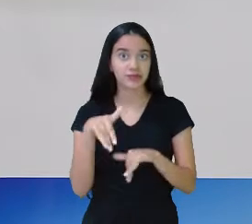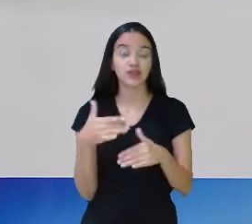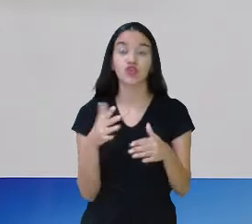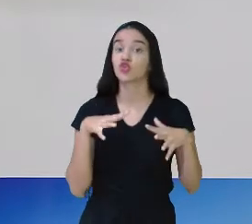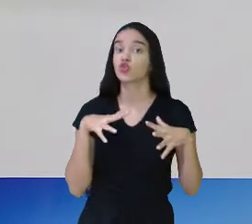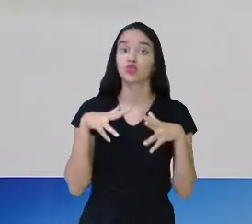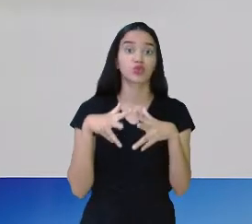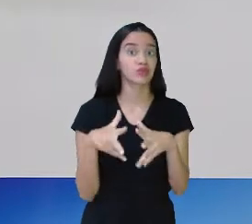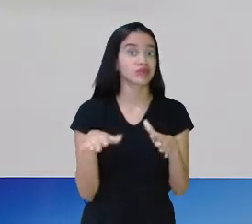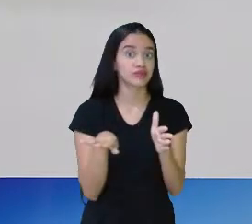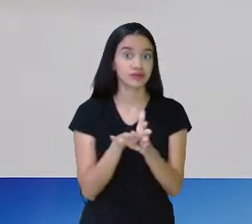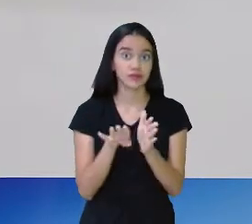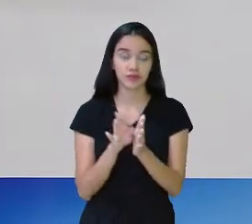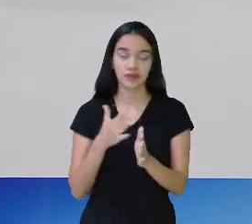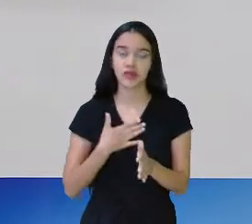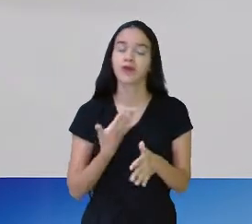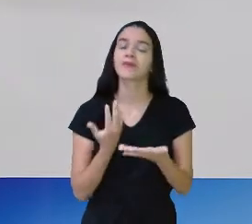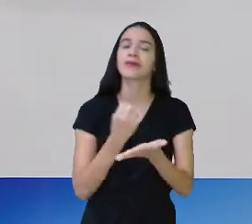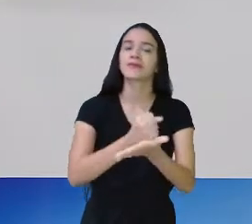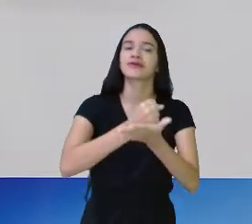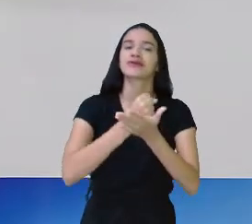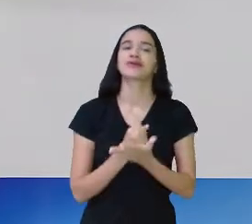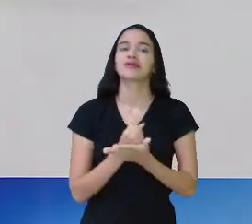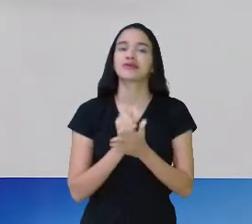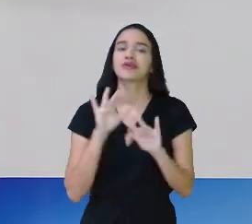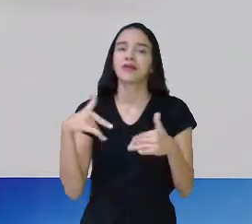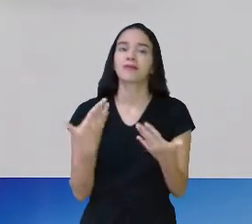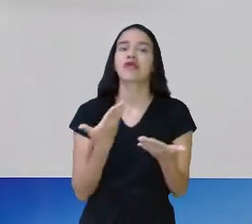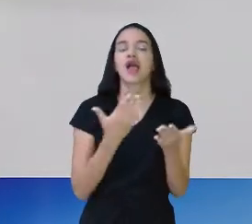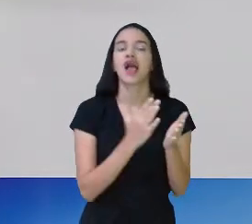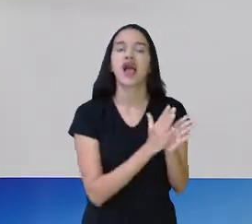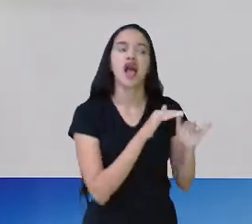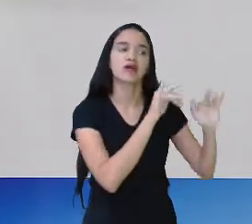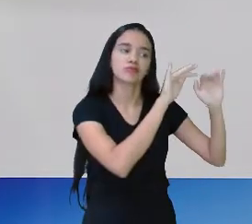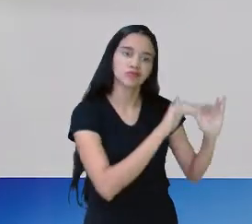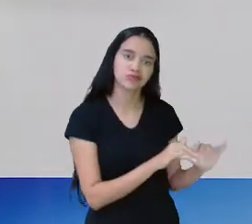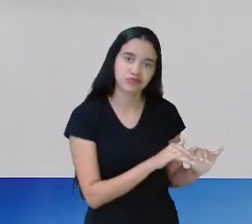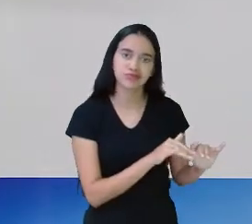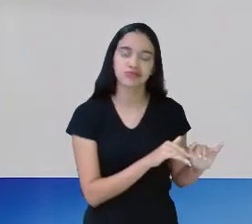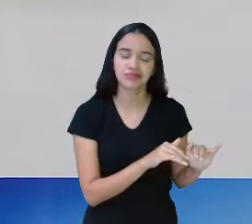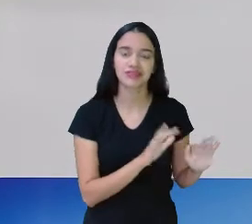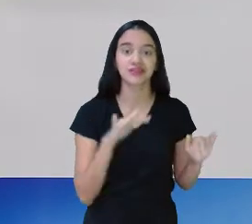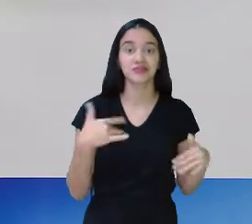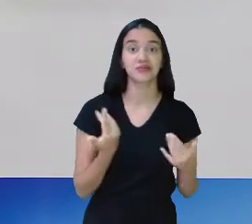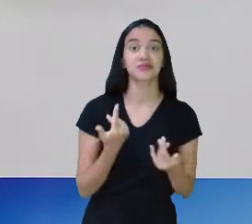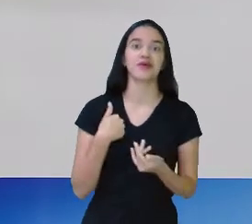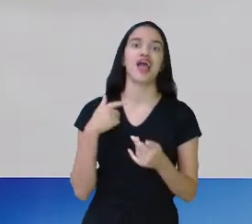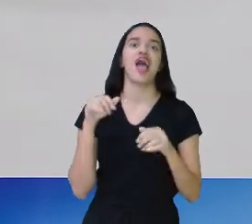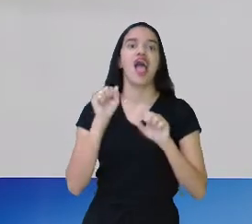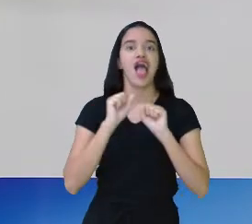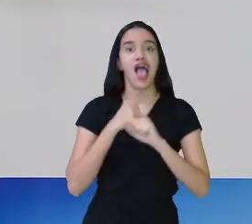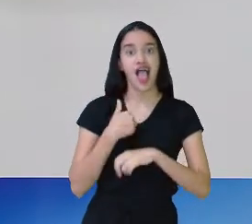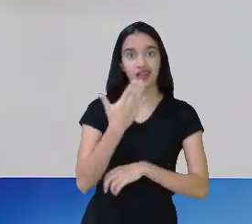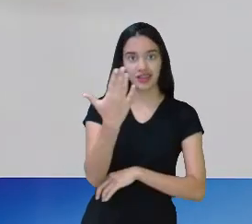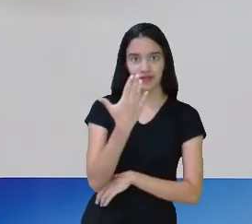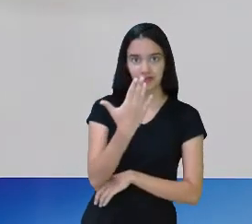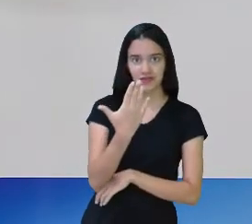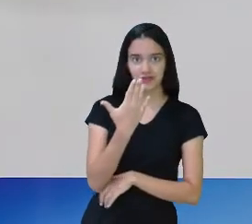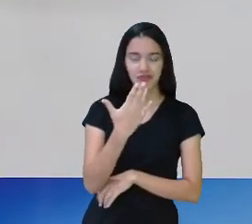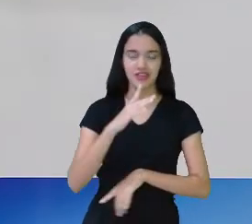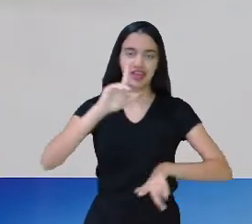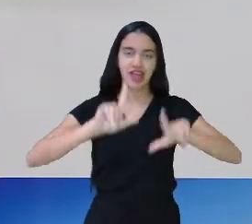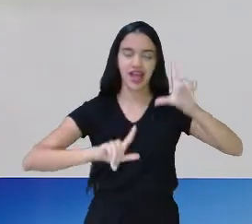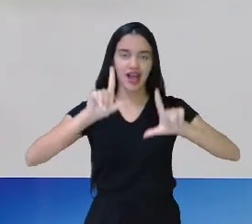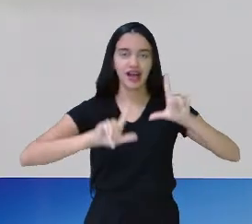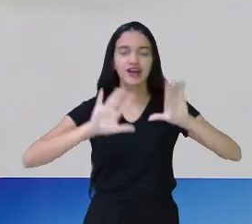para mim, certo? Para me ajudar a receber essas mensagens, visto que eu estou aqui na sua frente agora,